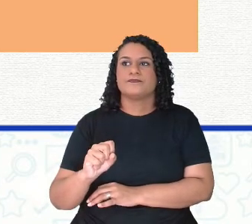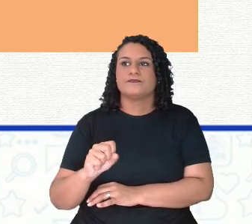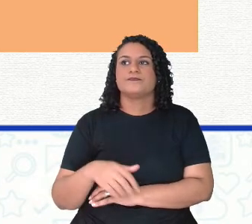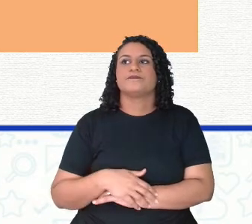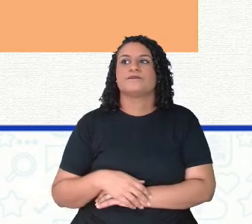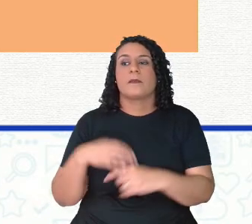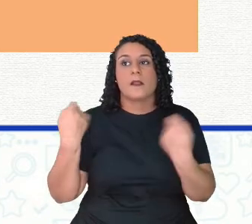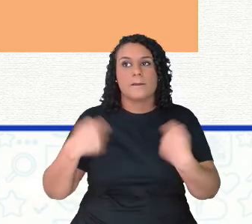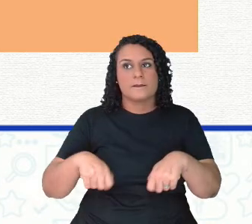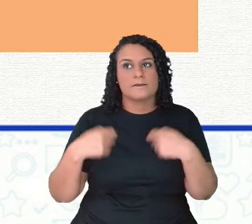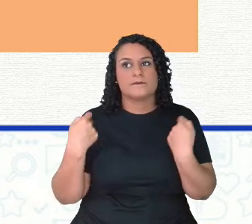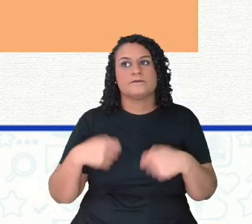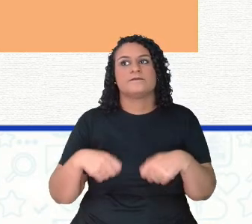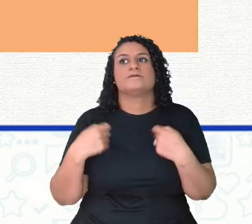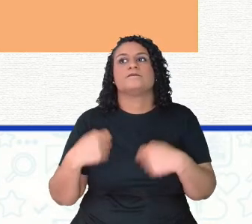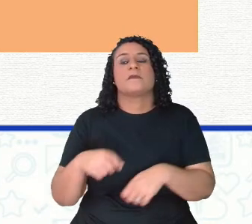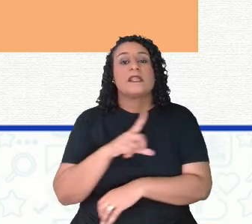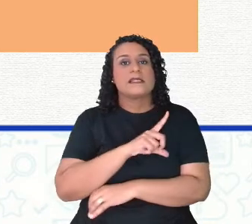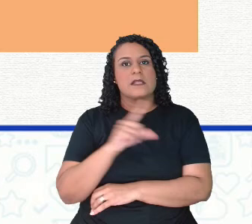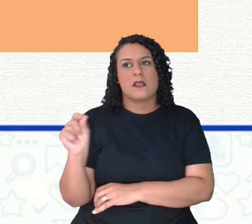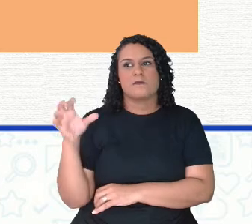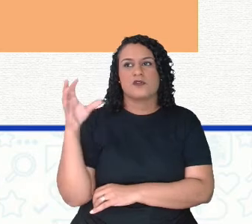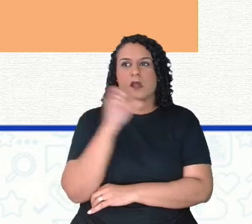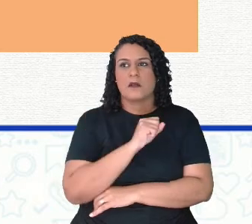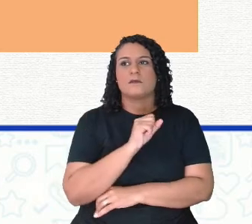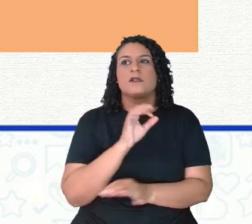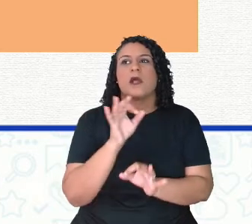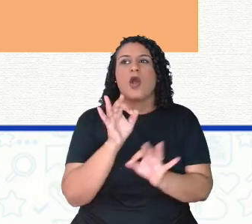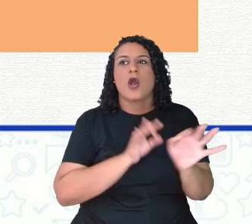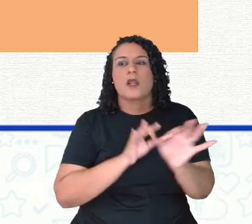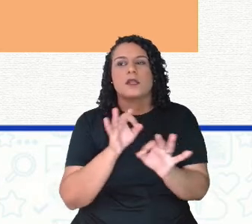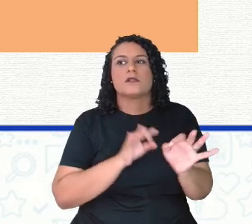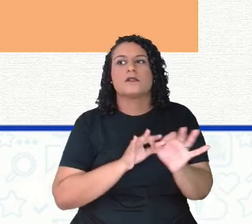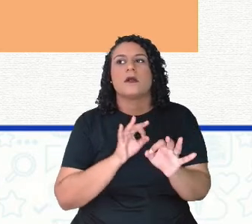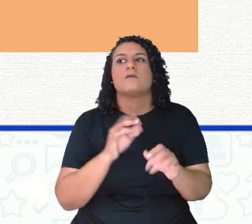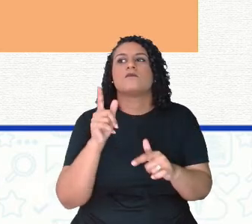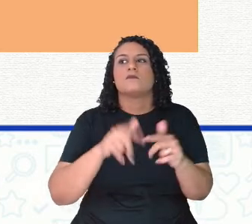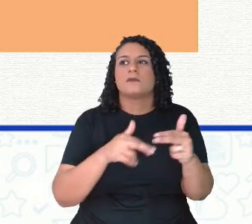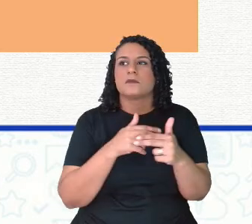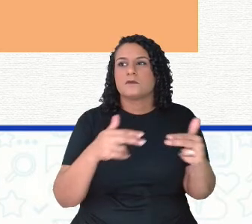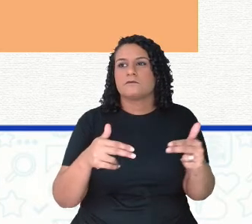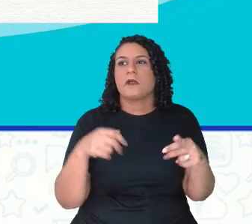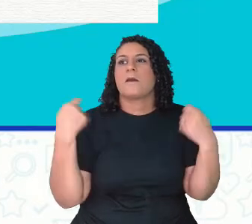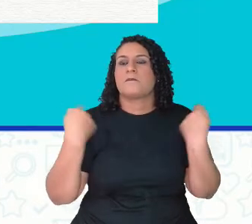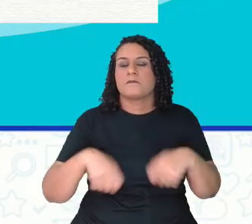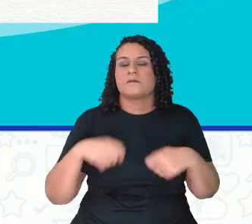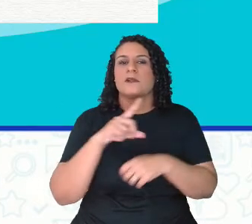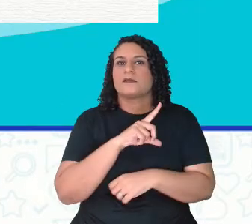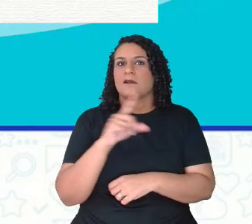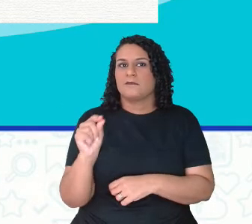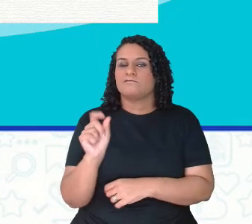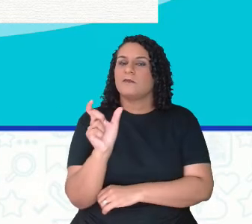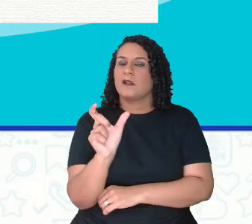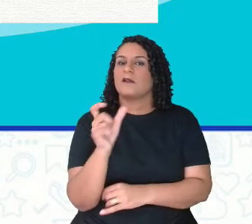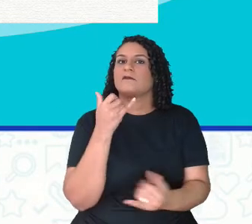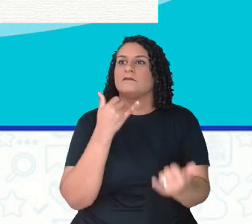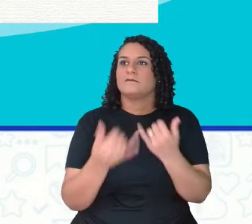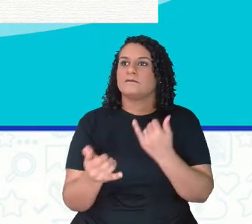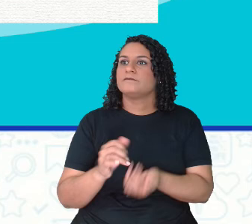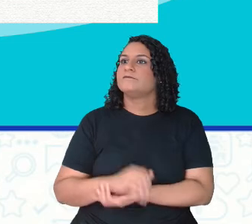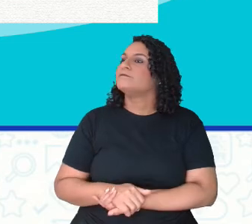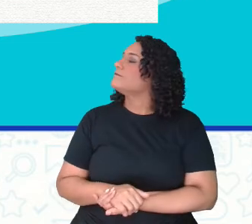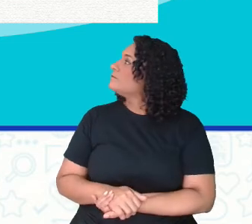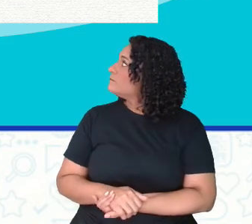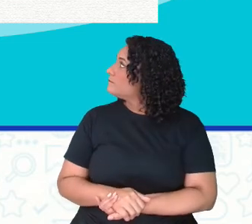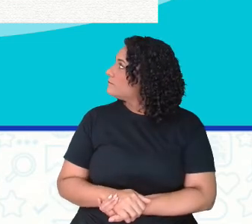ferramentas necessárias e saímos imediatamente. Então, palavras sinônimas. O diretor